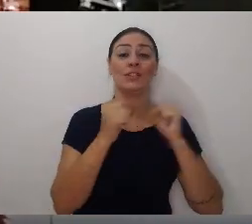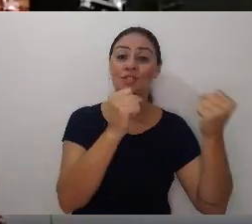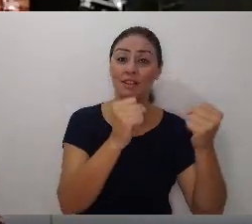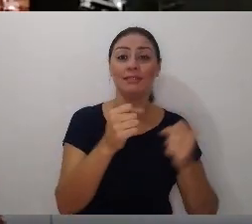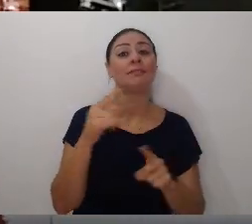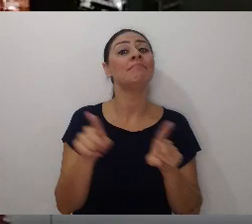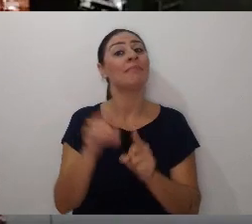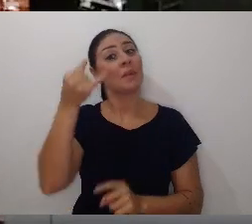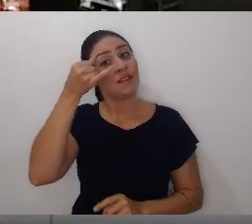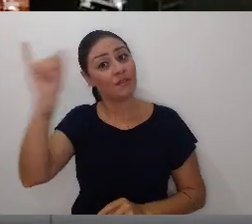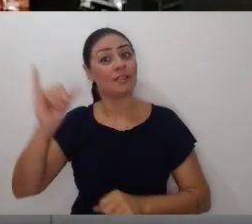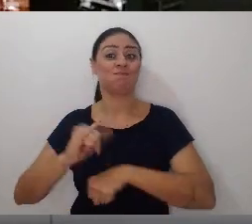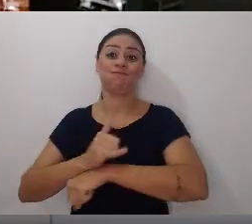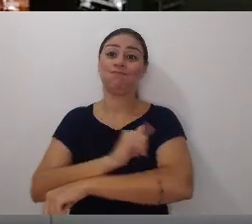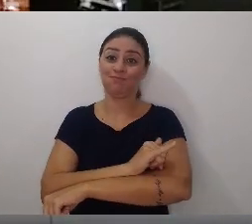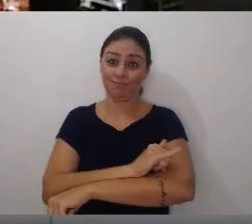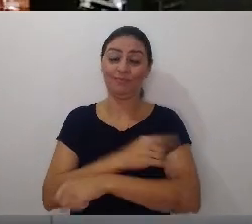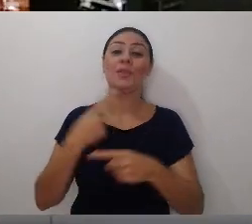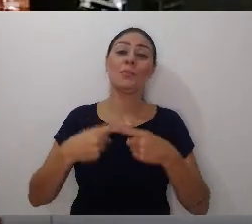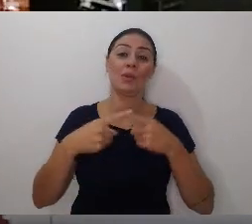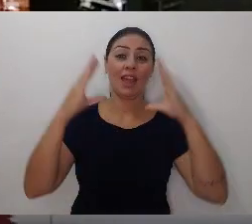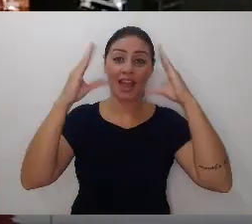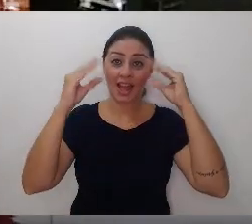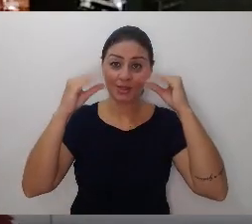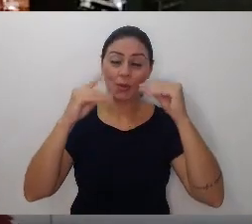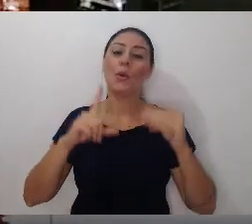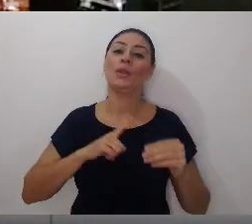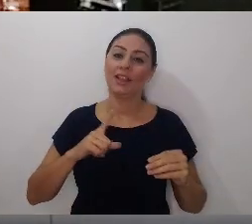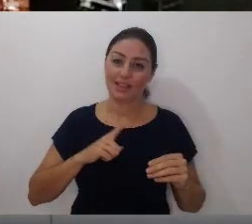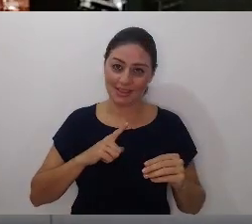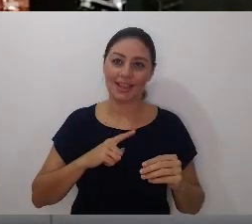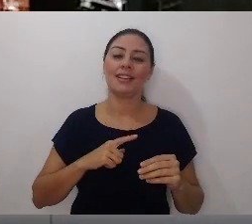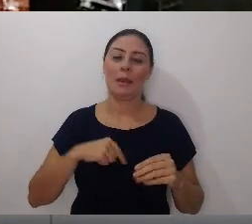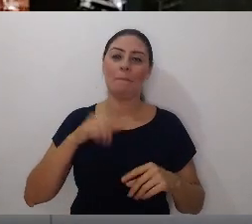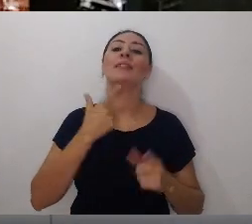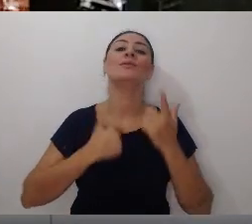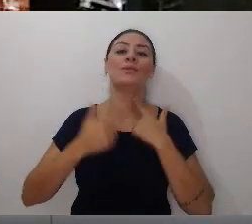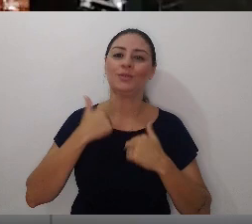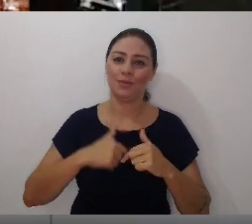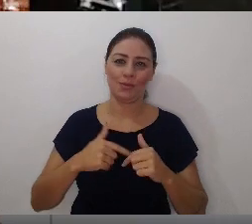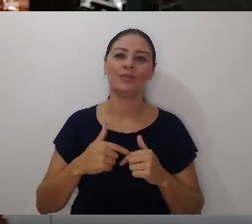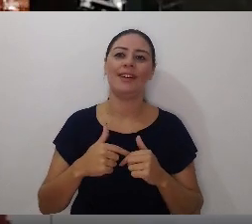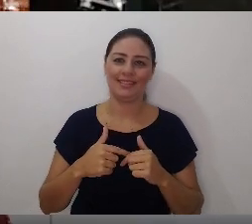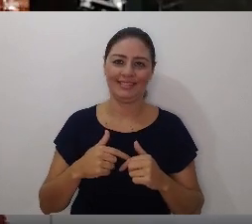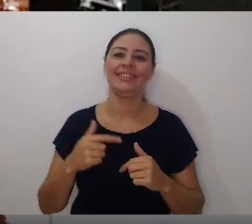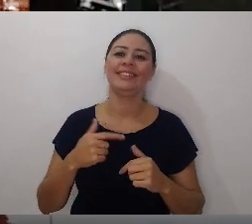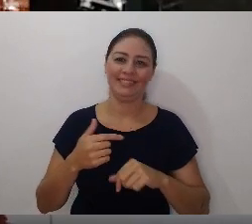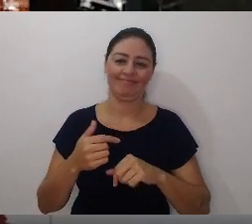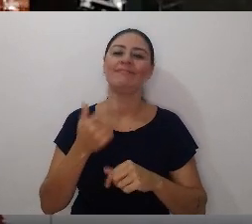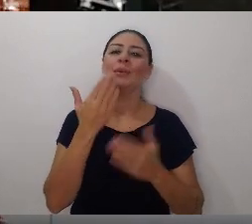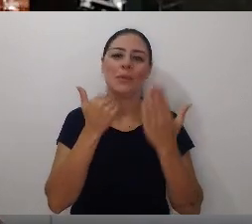criança ficar menos inquieta. Evita a obesidade, porque durante a noite também há um hormônio da